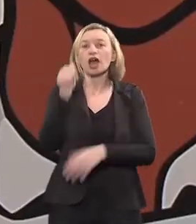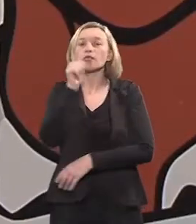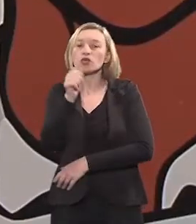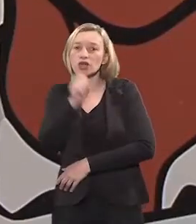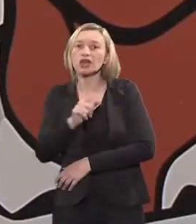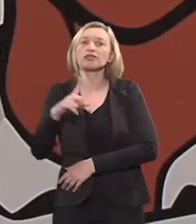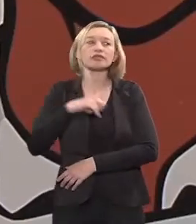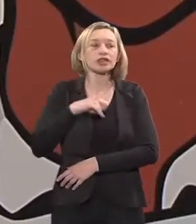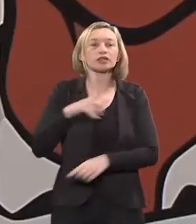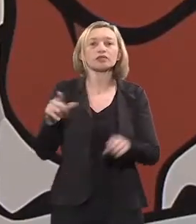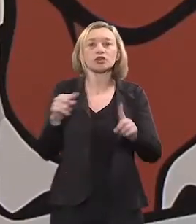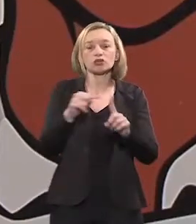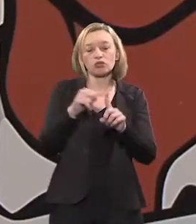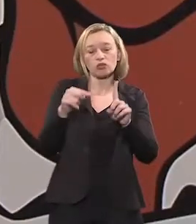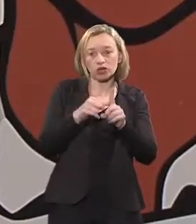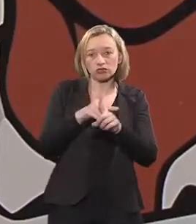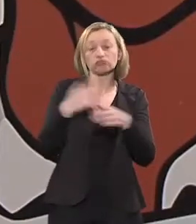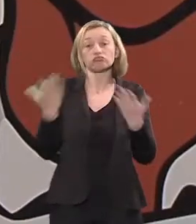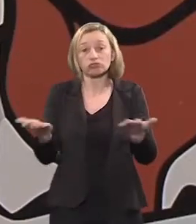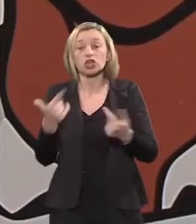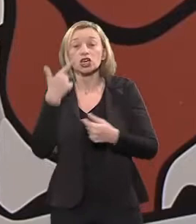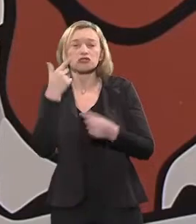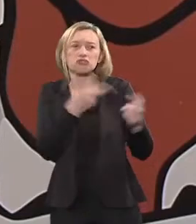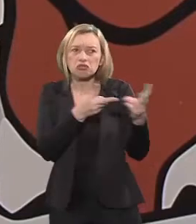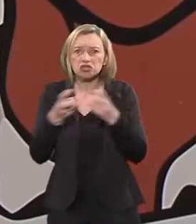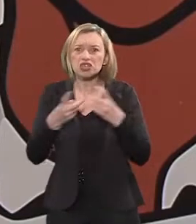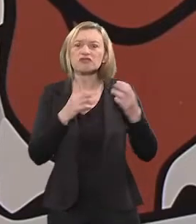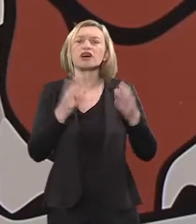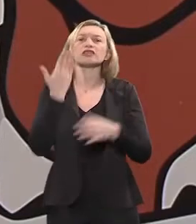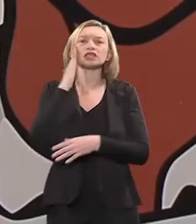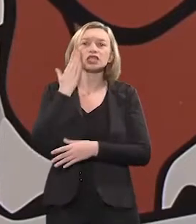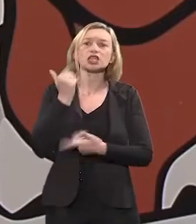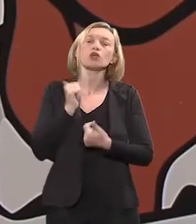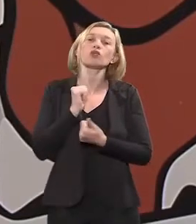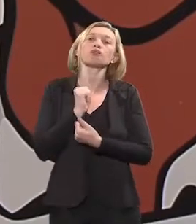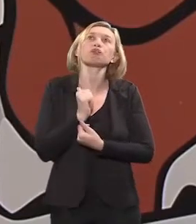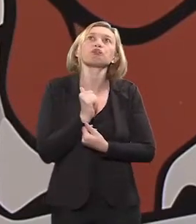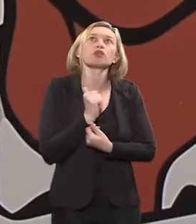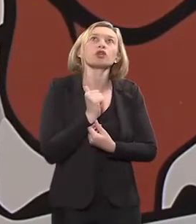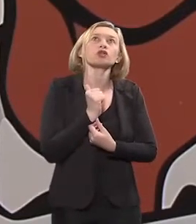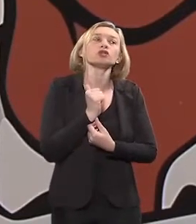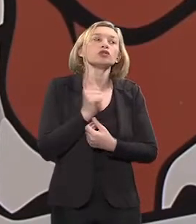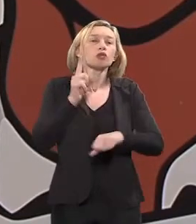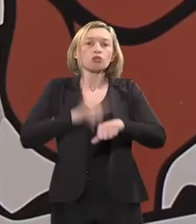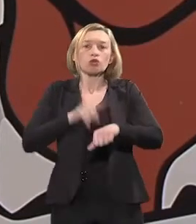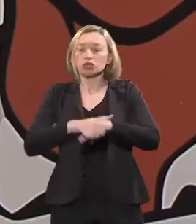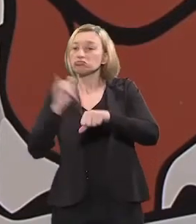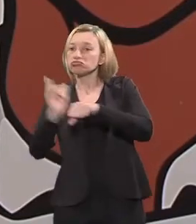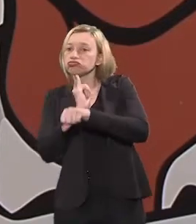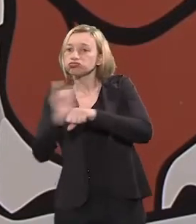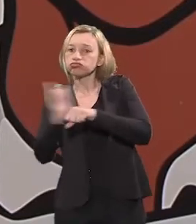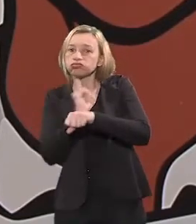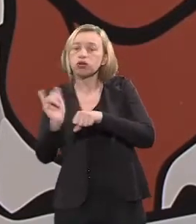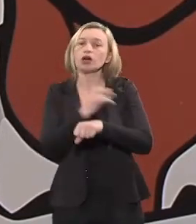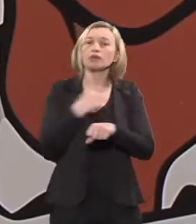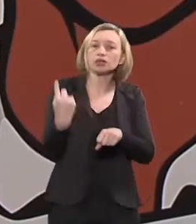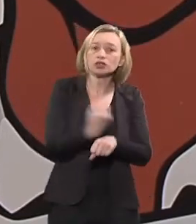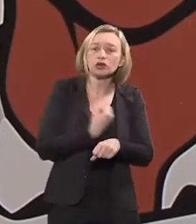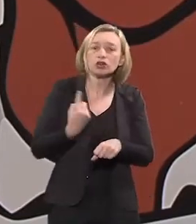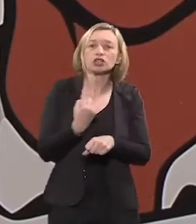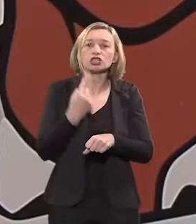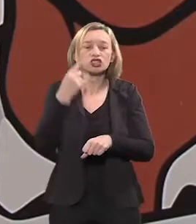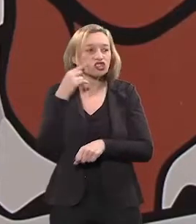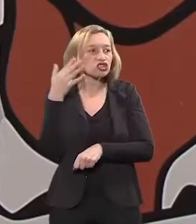mulher, também essa questão da maternidade. Então a gente enxergou e entendeu que seria um momento estratégico